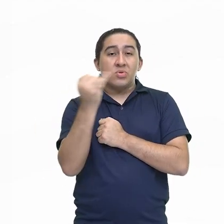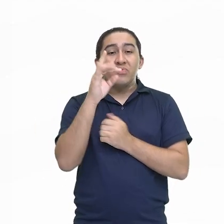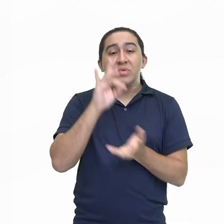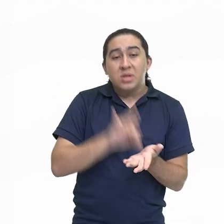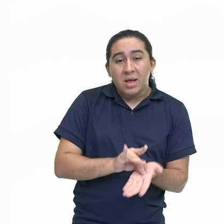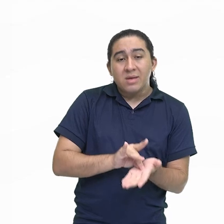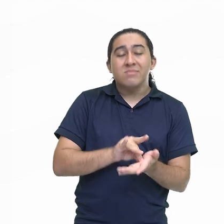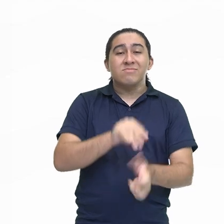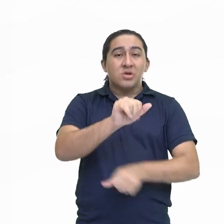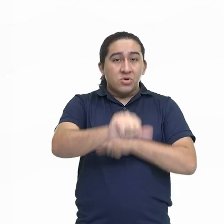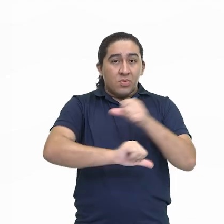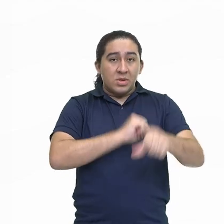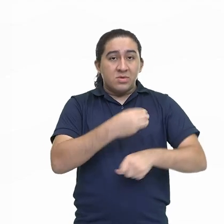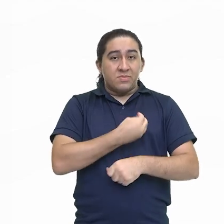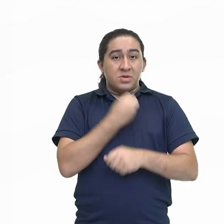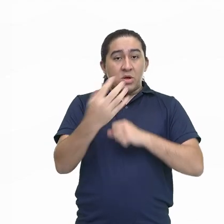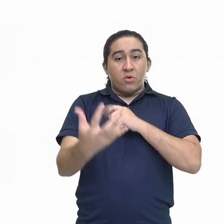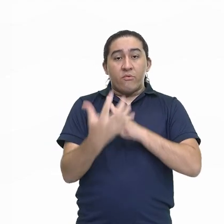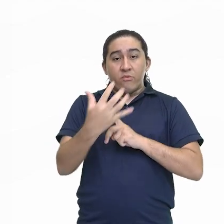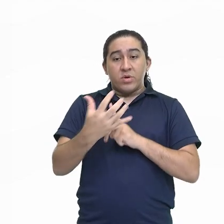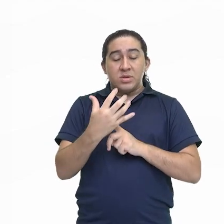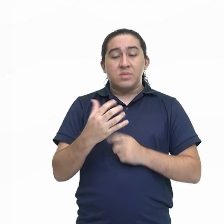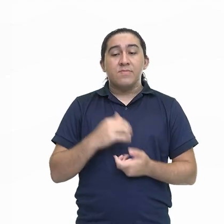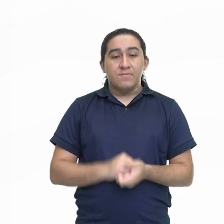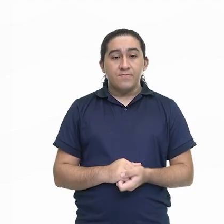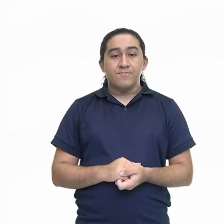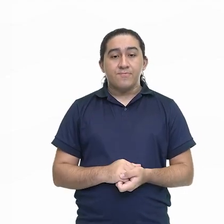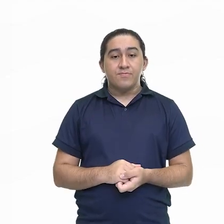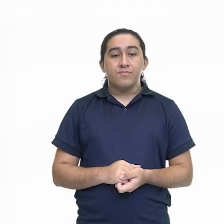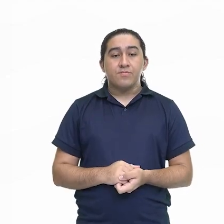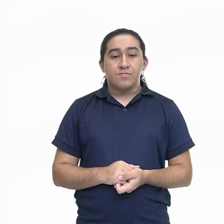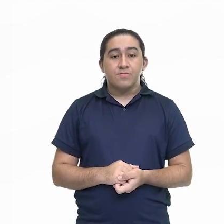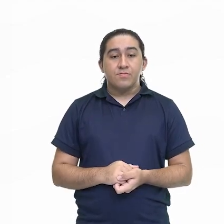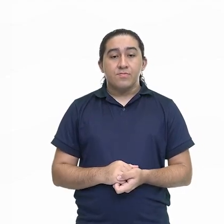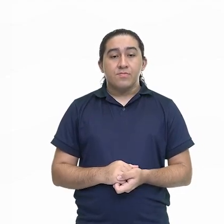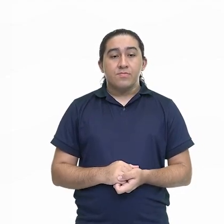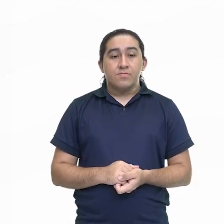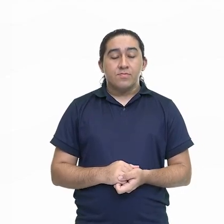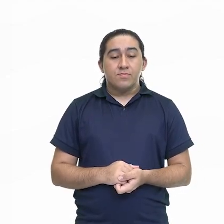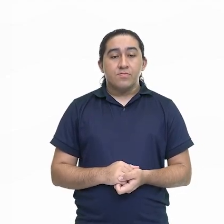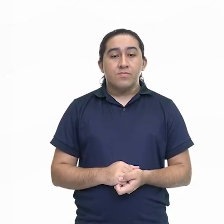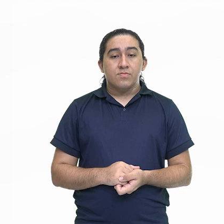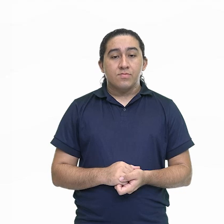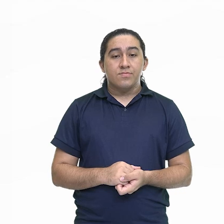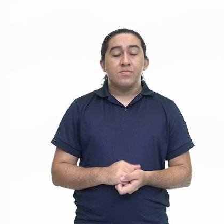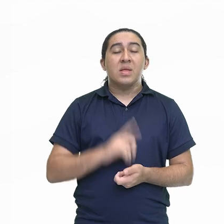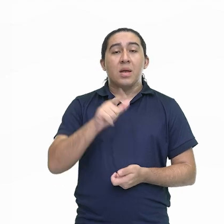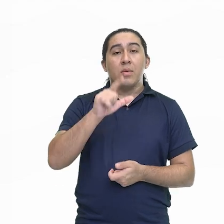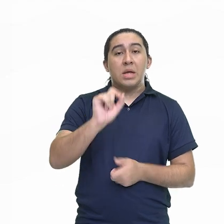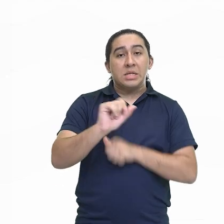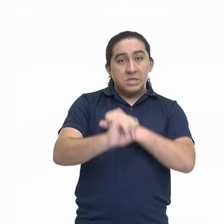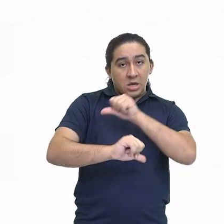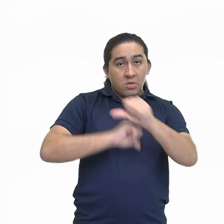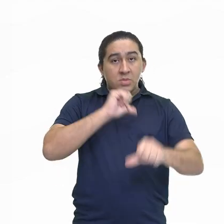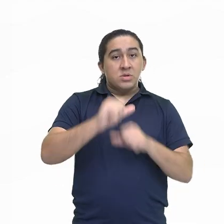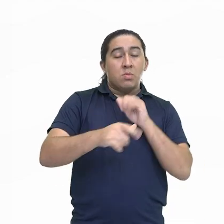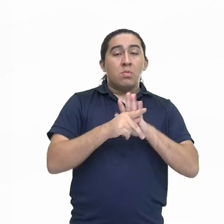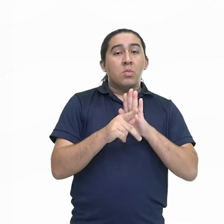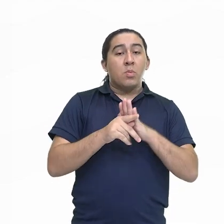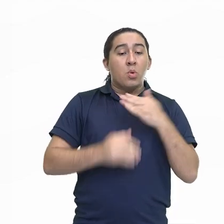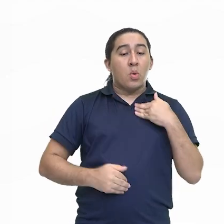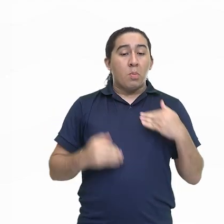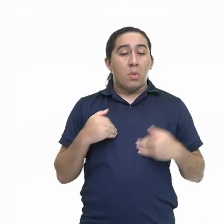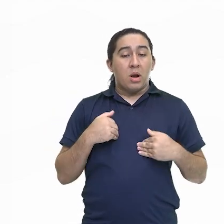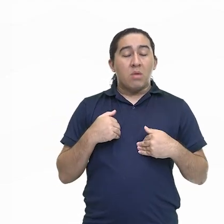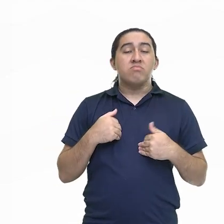transformadora. Então, utilizar justamente essa atividade física, que é a ressignificação das práticas